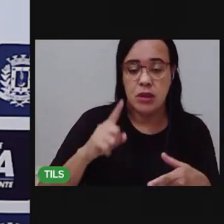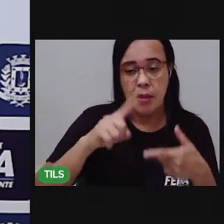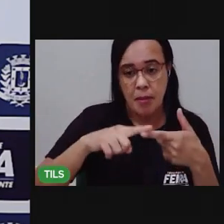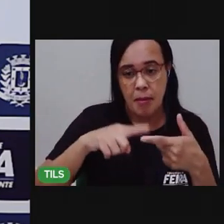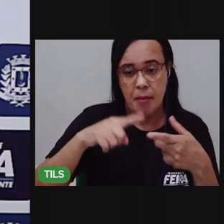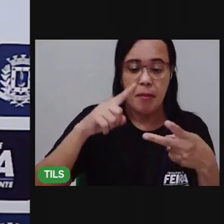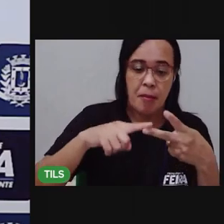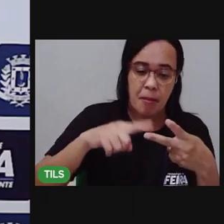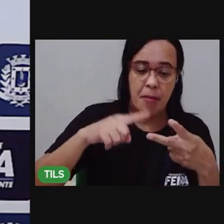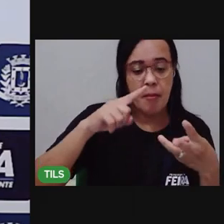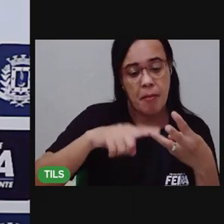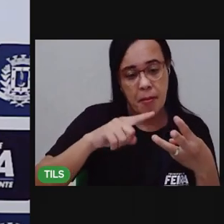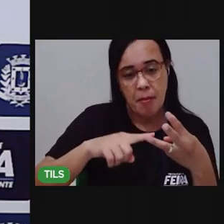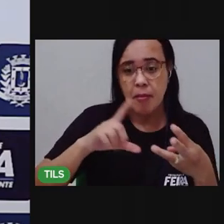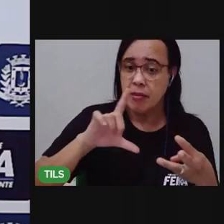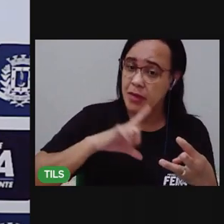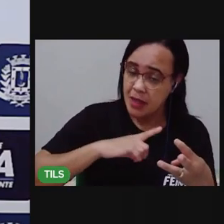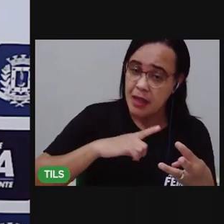palavras.